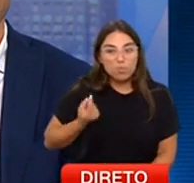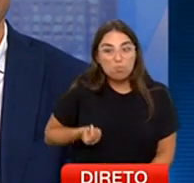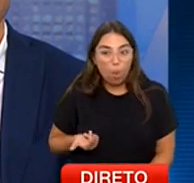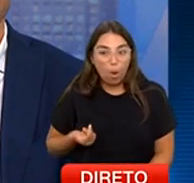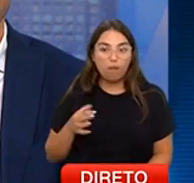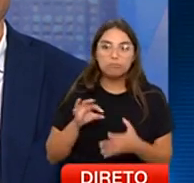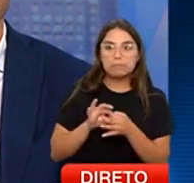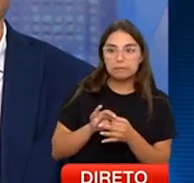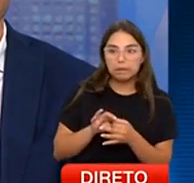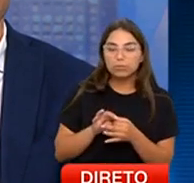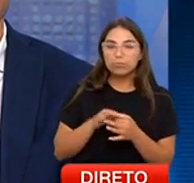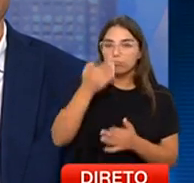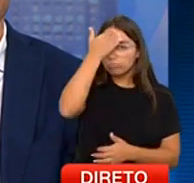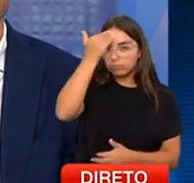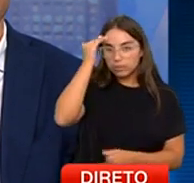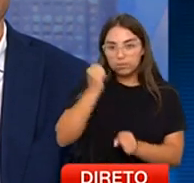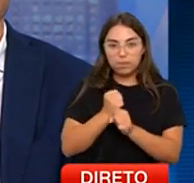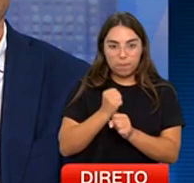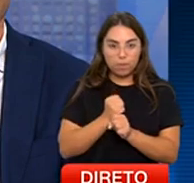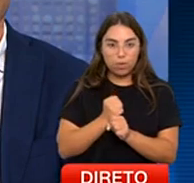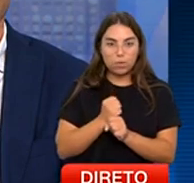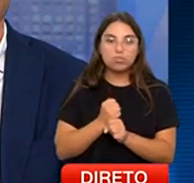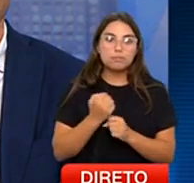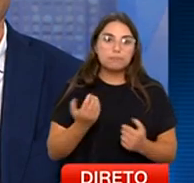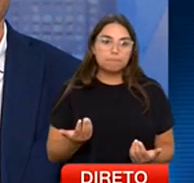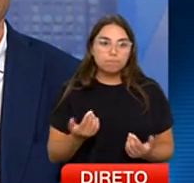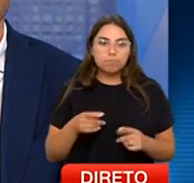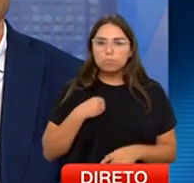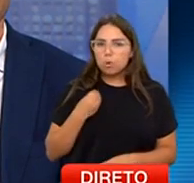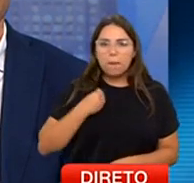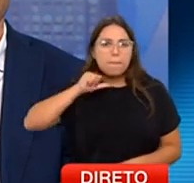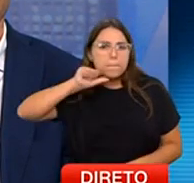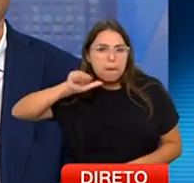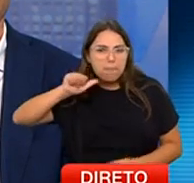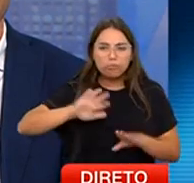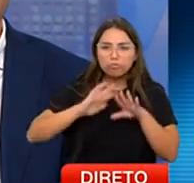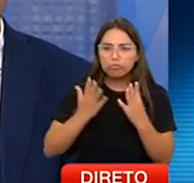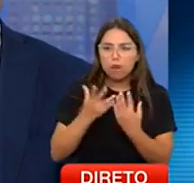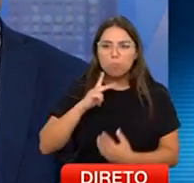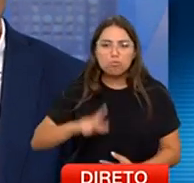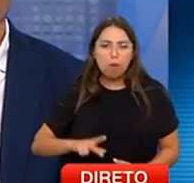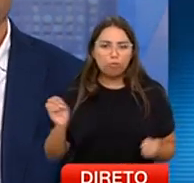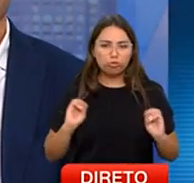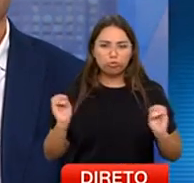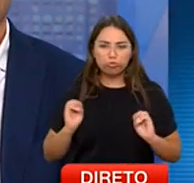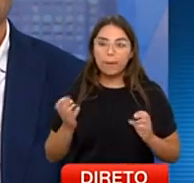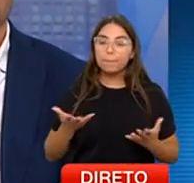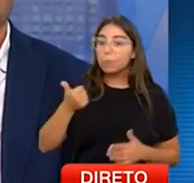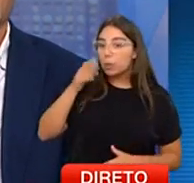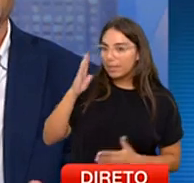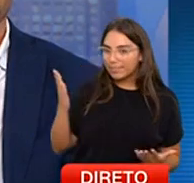bem-estar precisamente mental dos trabalhadores ainda não existe esta preocupação a nível geral em Portugal e muito boa tarde